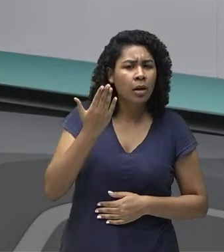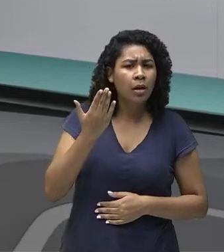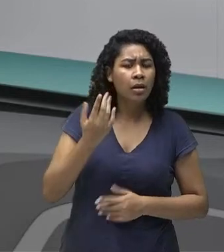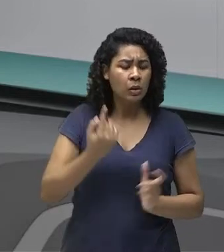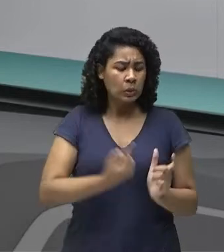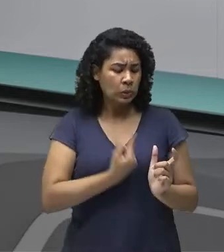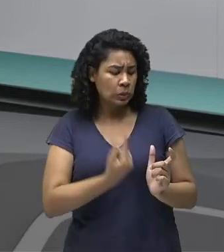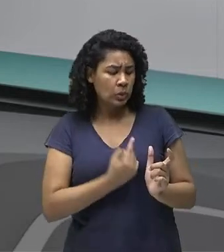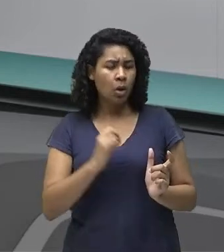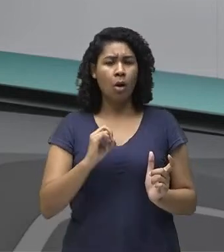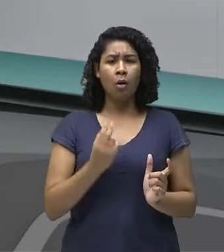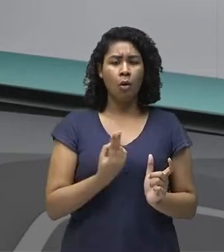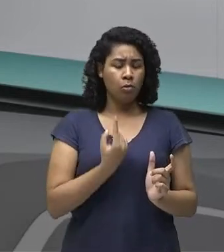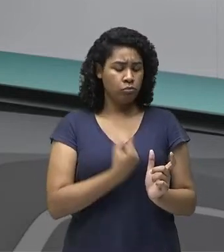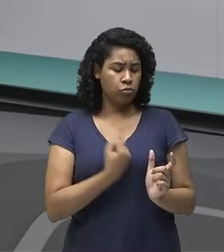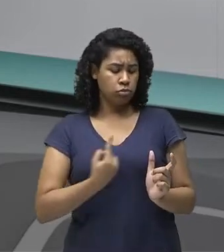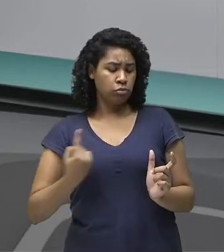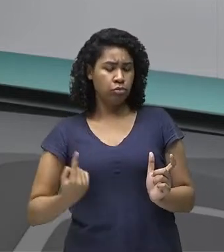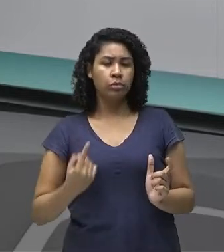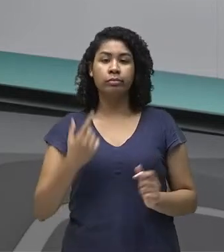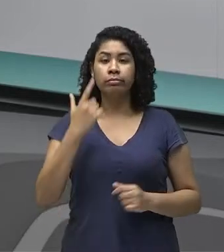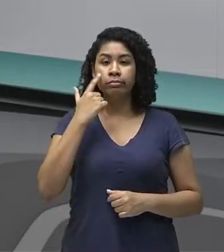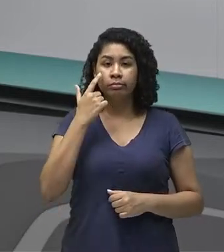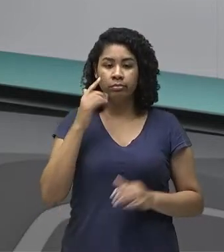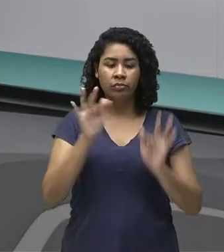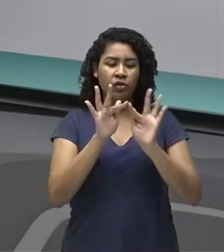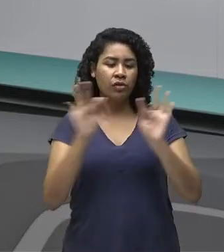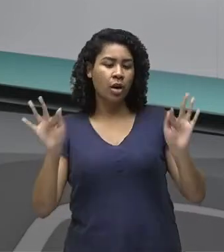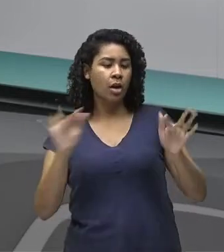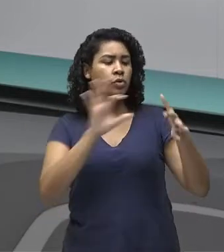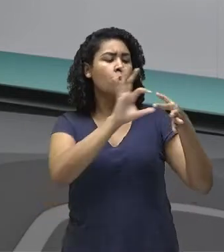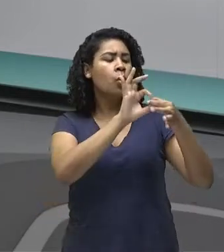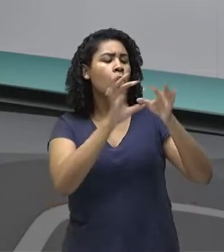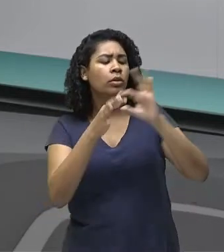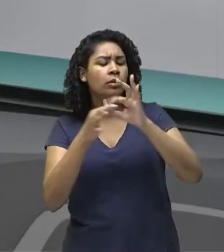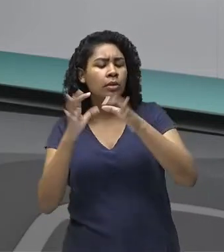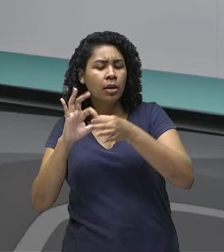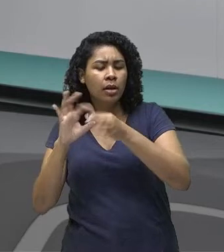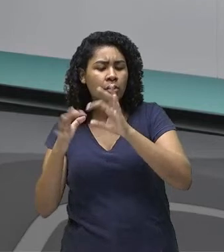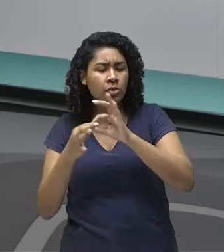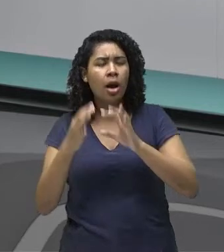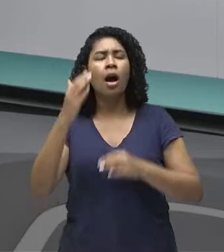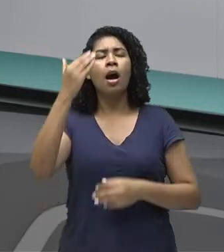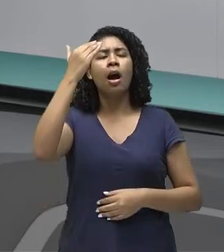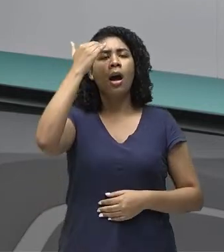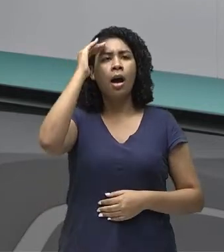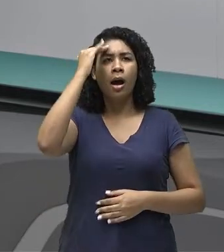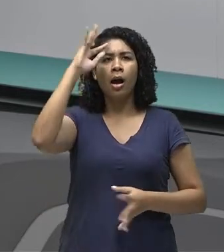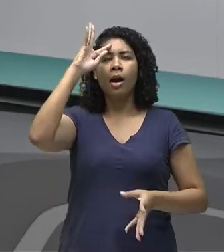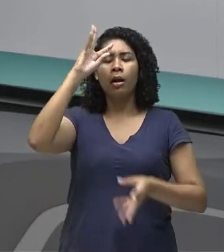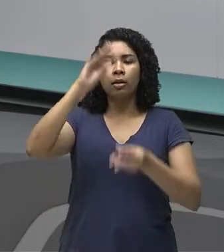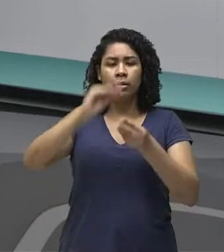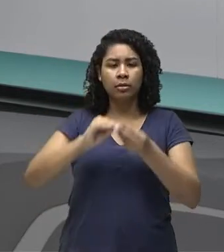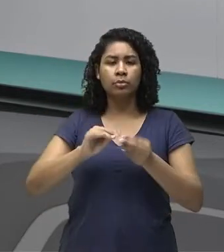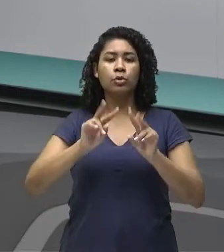ali no diálogo, sobre quantas pessoas estão falando, quem está falando, tá? Pra gente saber o uso direitinho